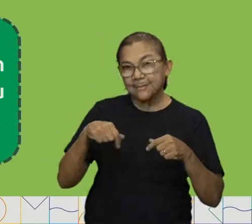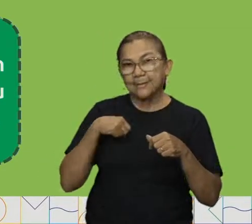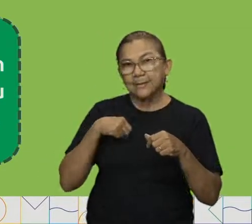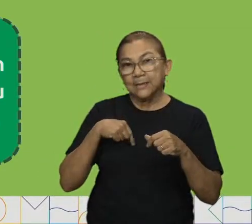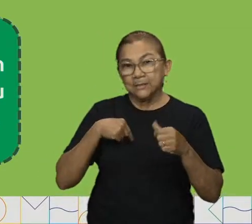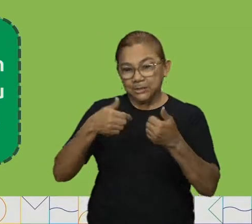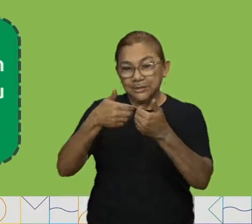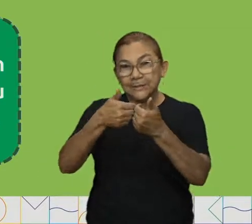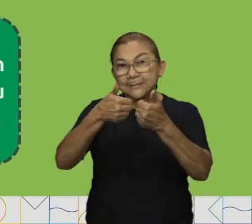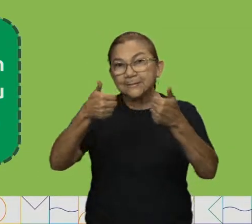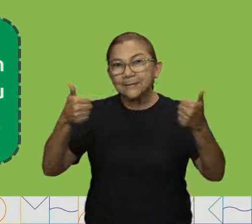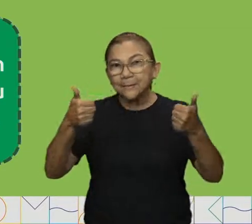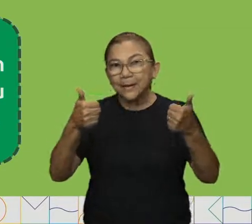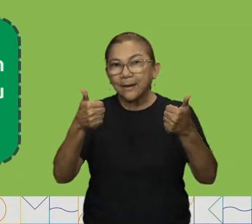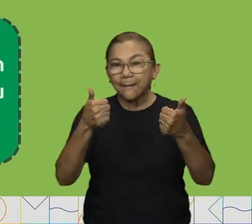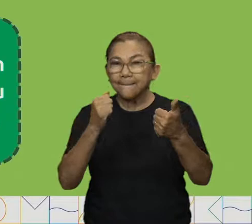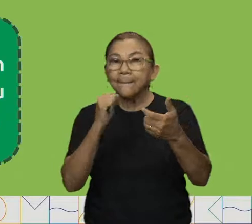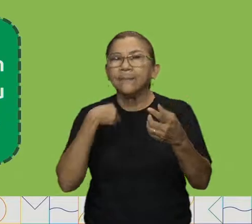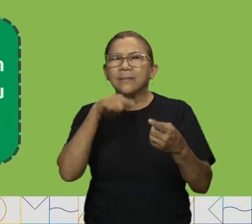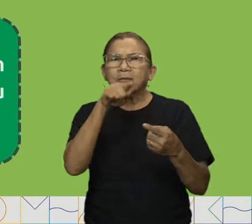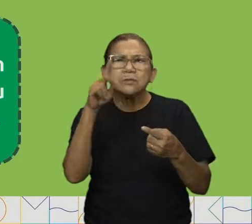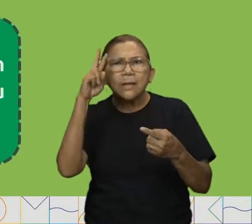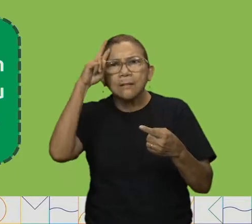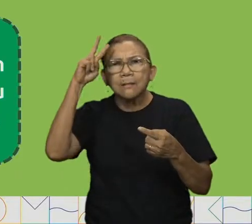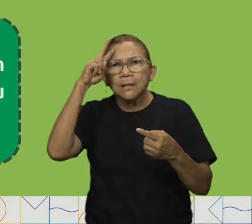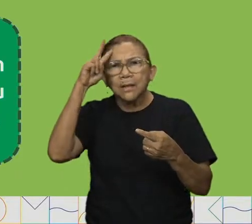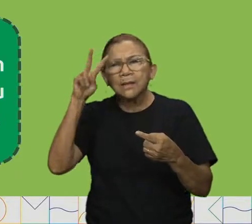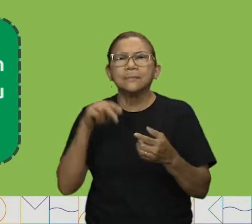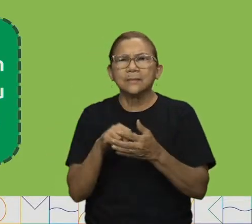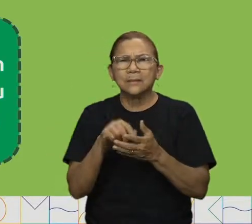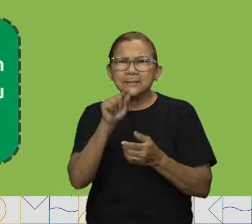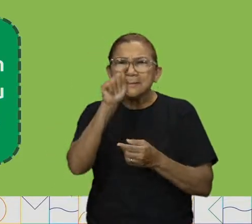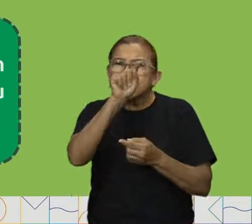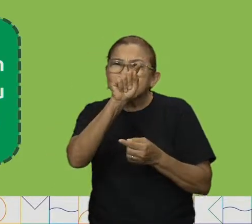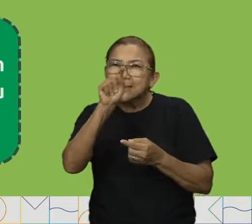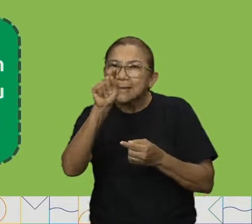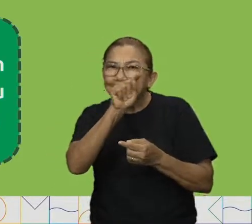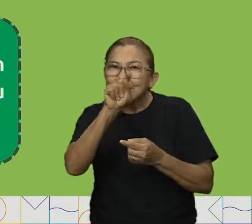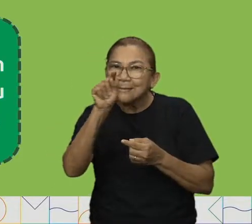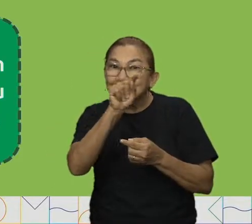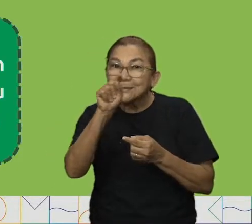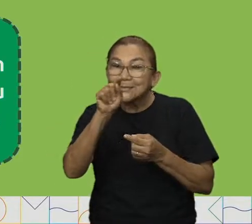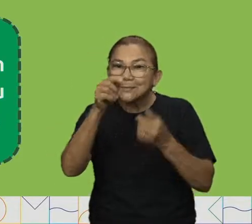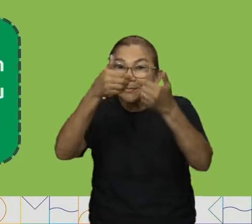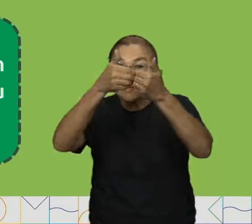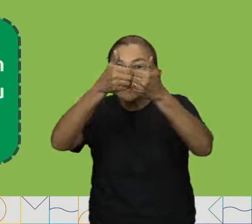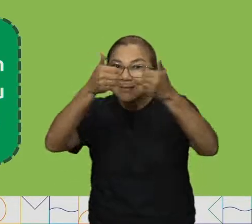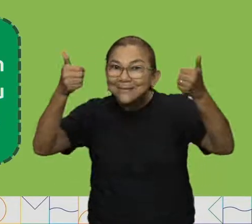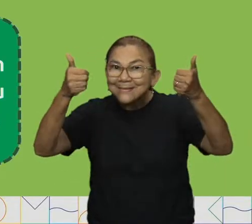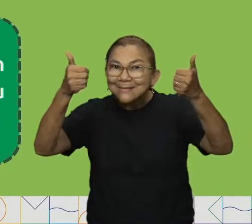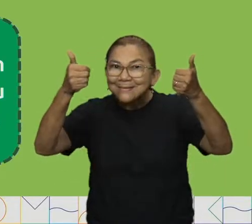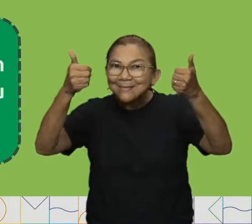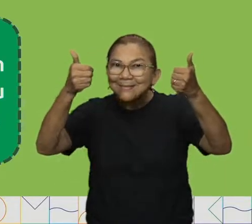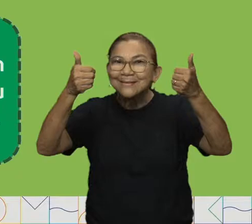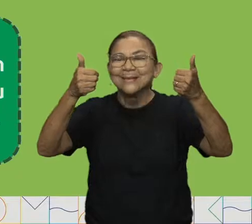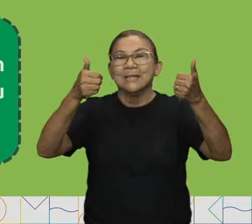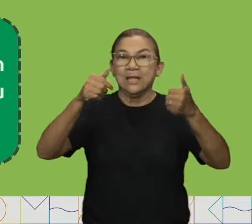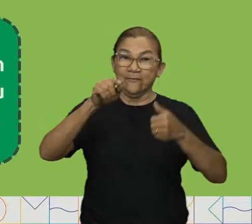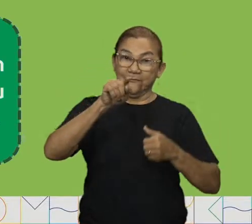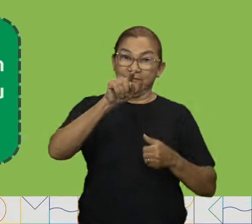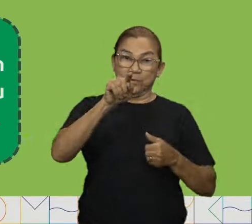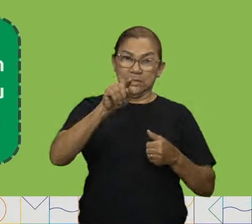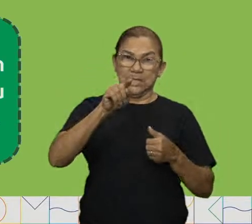ação de separar é marcada pelo hífen. Lembra que eu conversei com vocês sobre o tracinho? Pois é, esse tracinho é chamado de hífen. Quando vocês